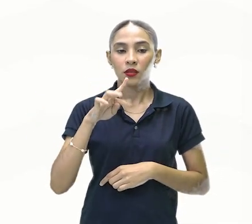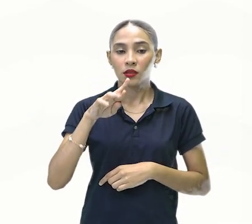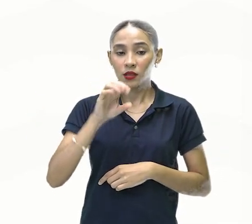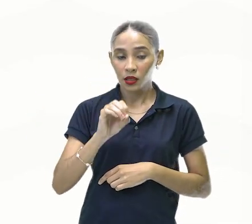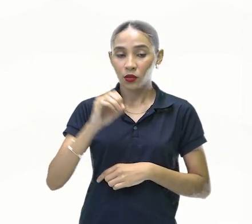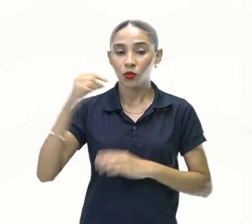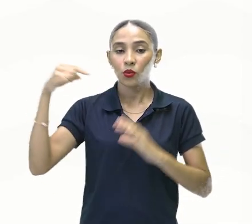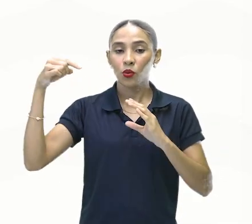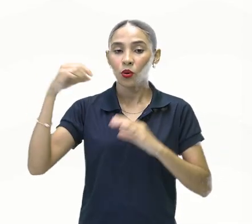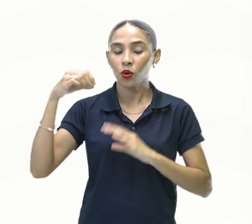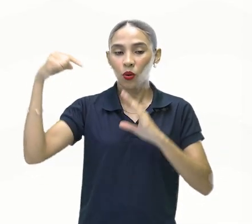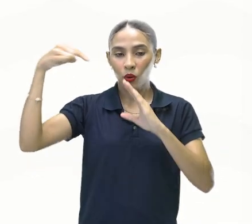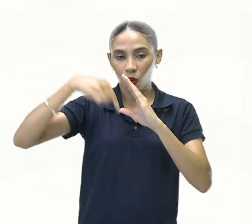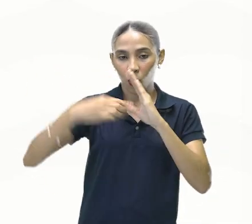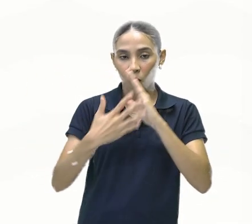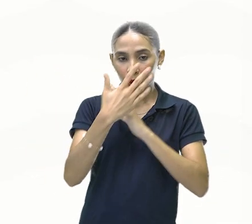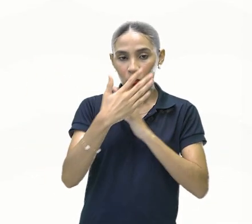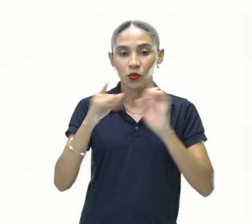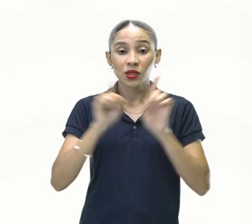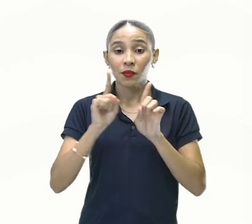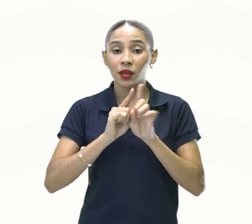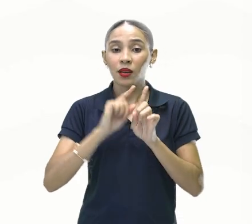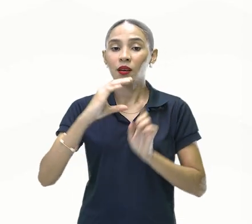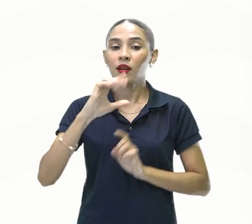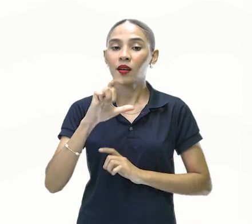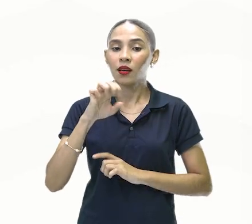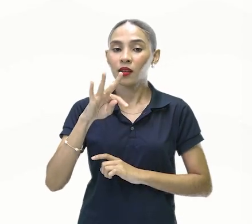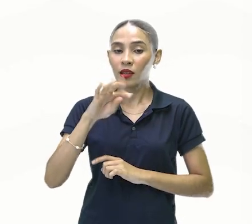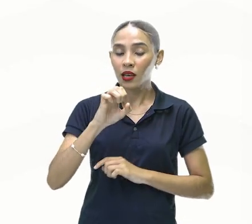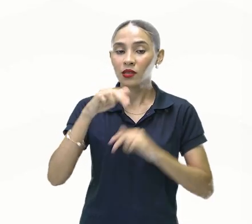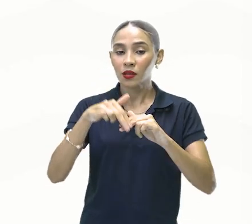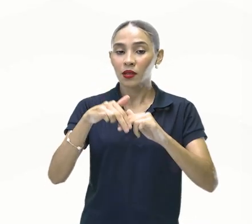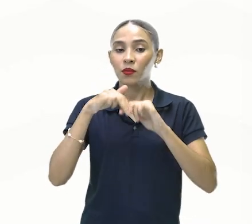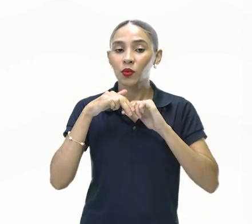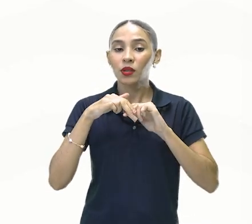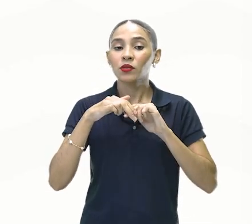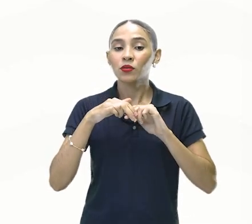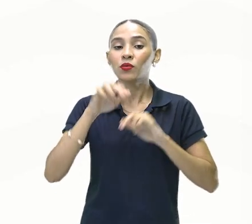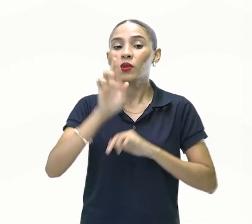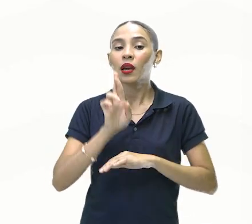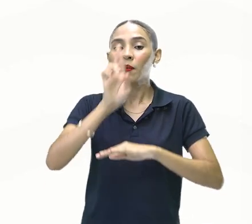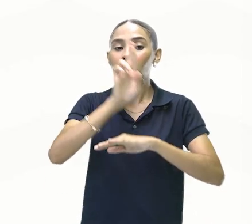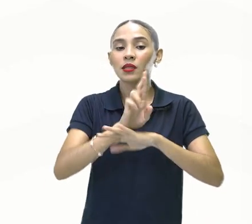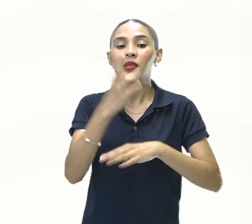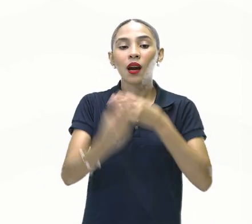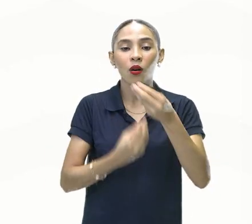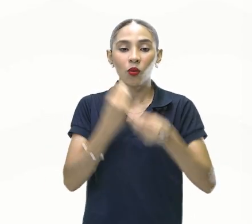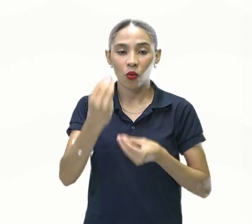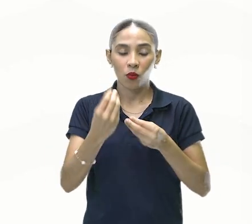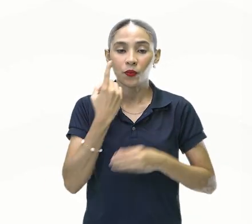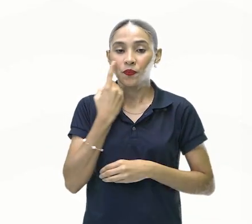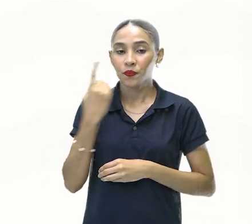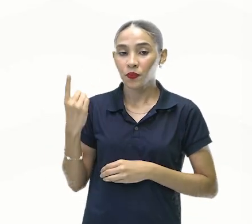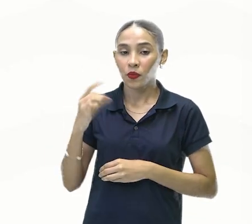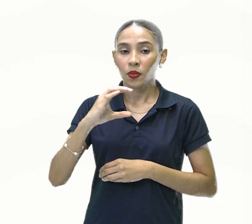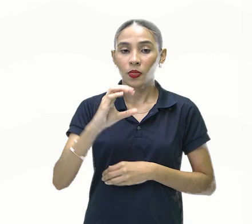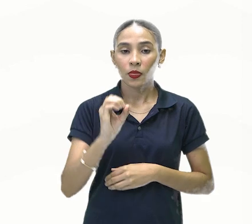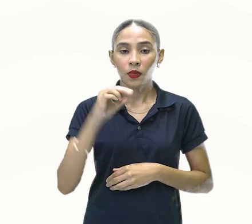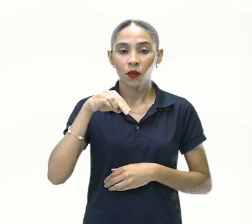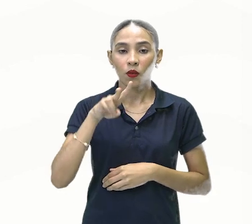centro óptico da lente. O eixo principal é chamado de centro óptico da lente. A representação usada para lentes é o seguinte: